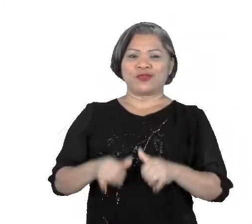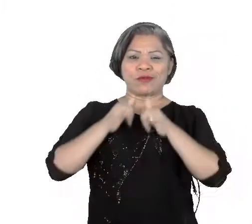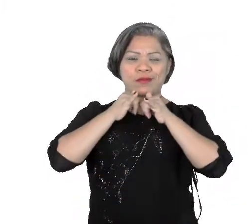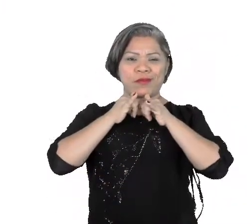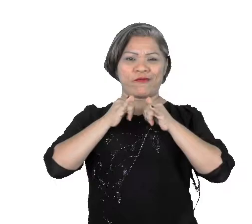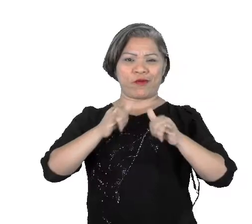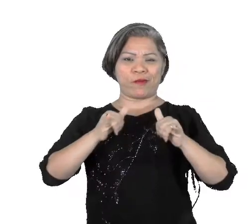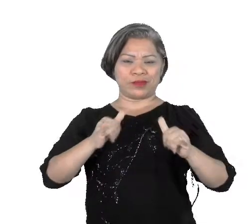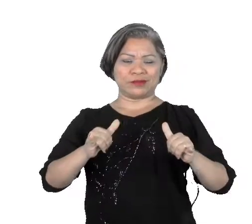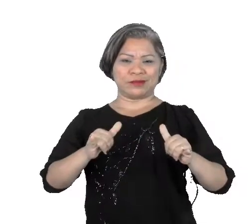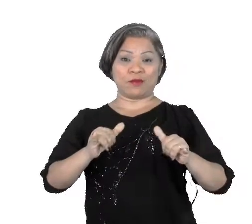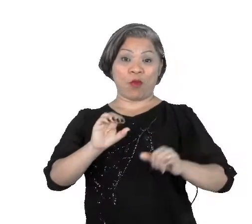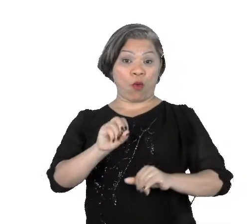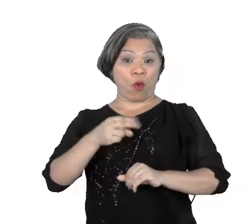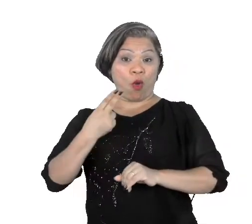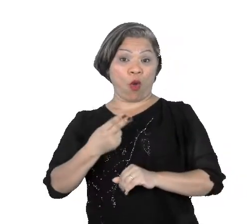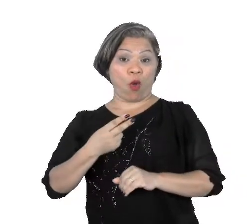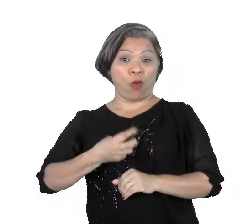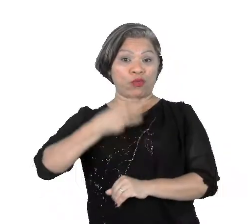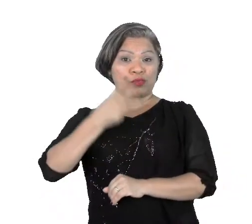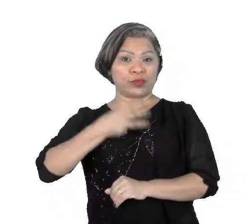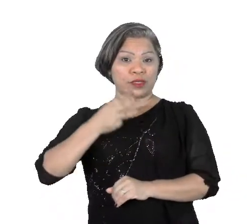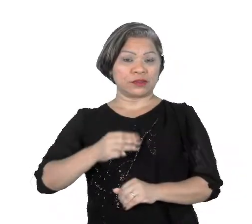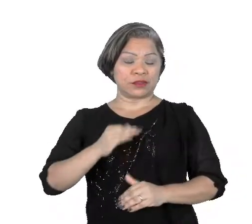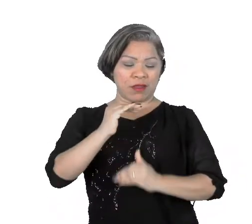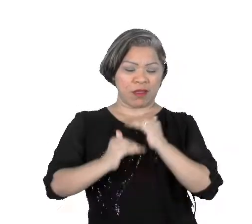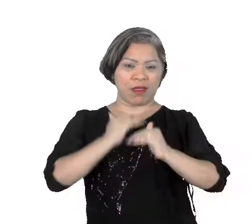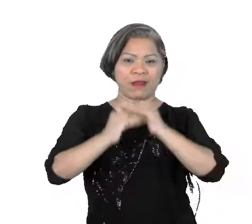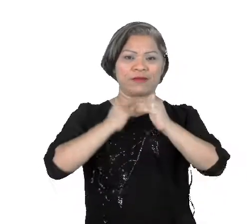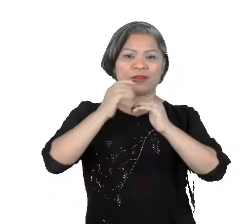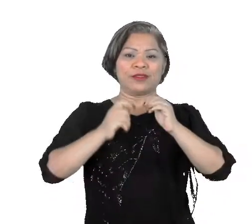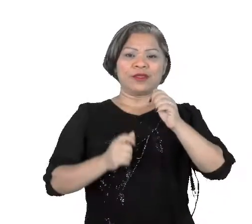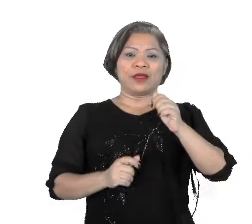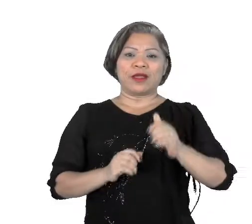industrial. Também é chamada de revolução